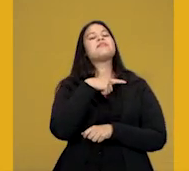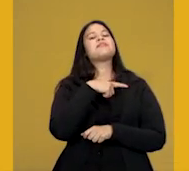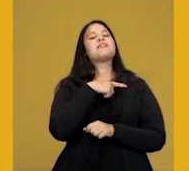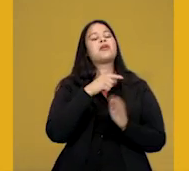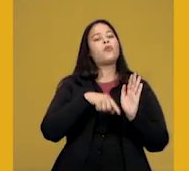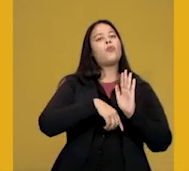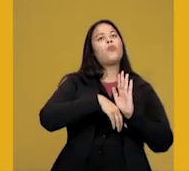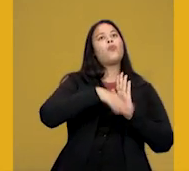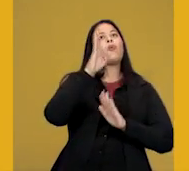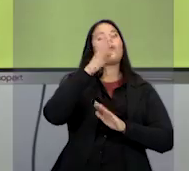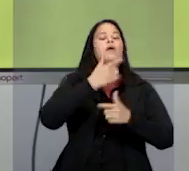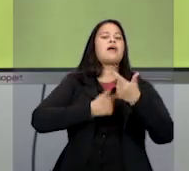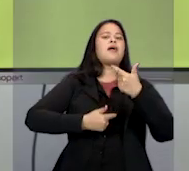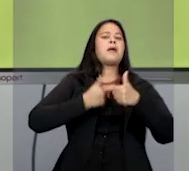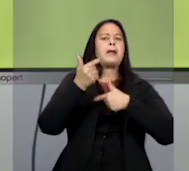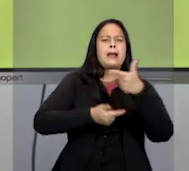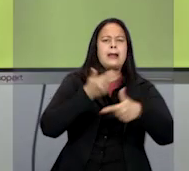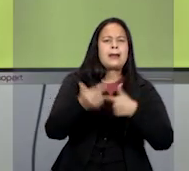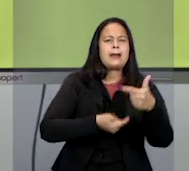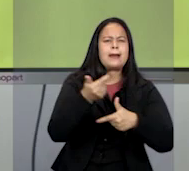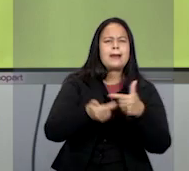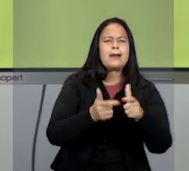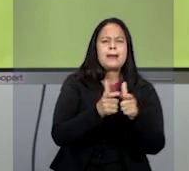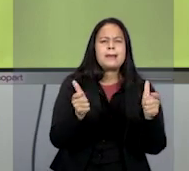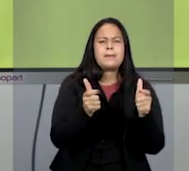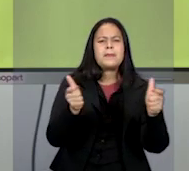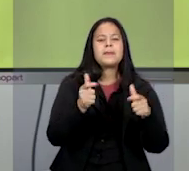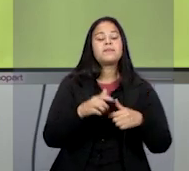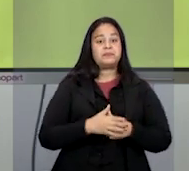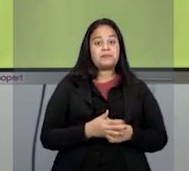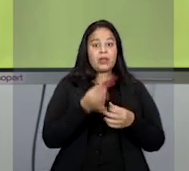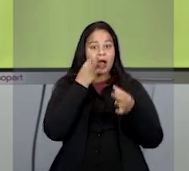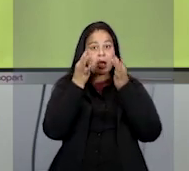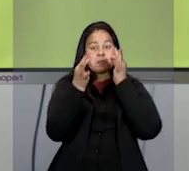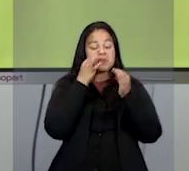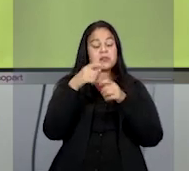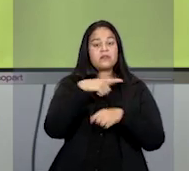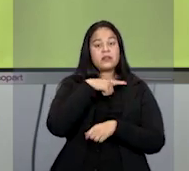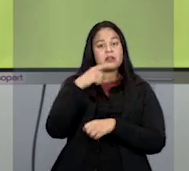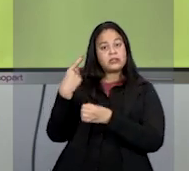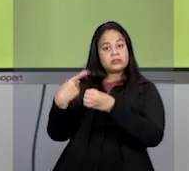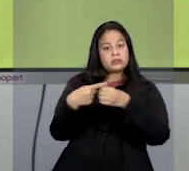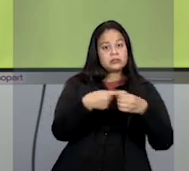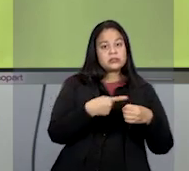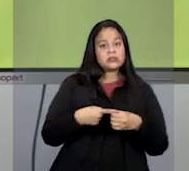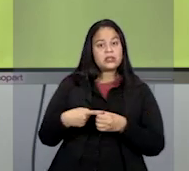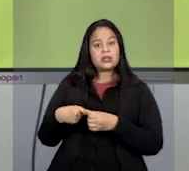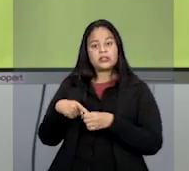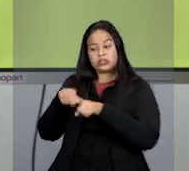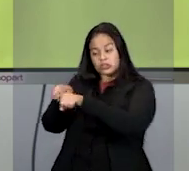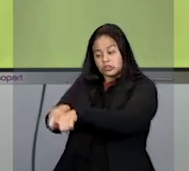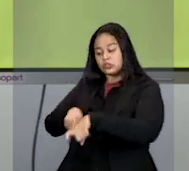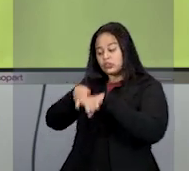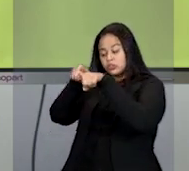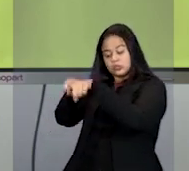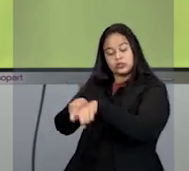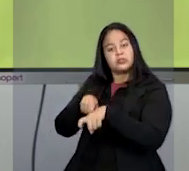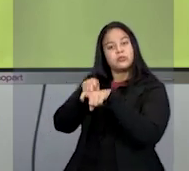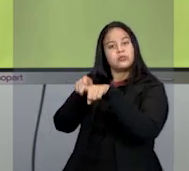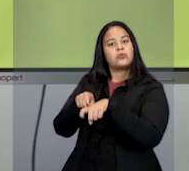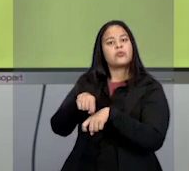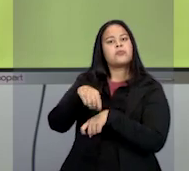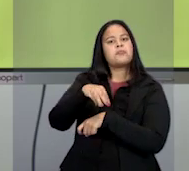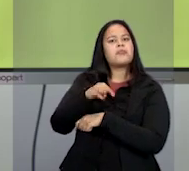de produtividade. A gente observa que algumas cidades, por exemplo, do interior, aí, né, principalmente de